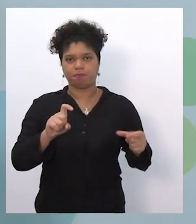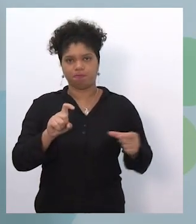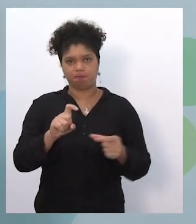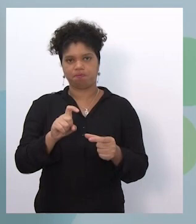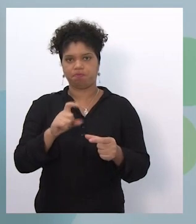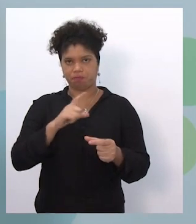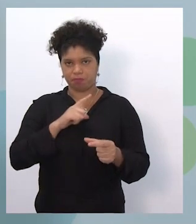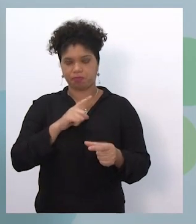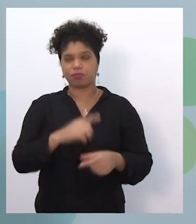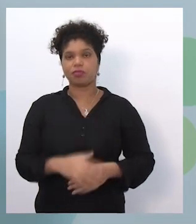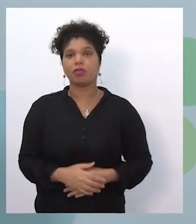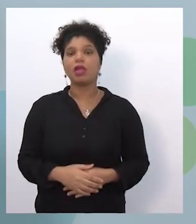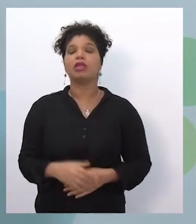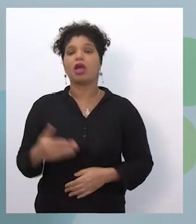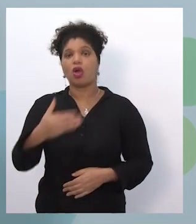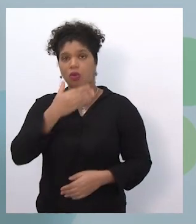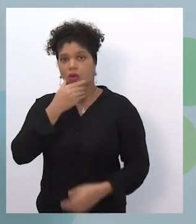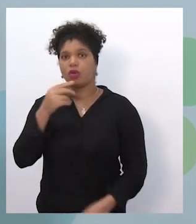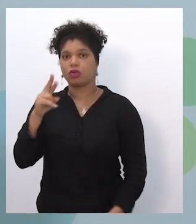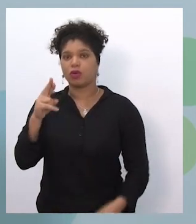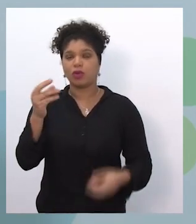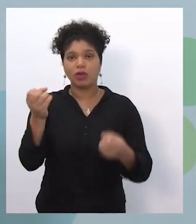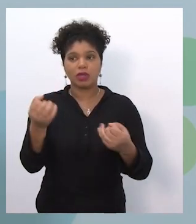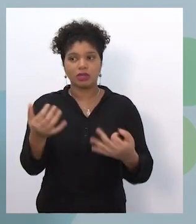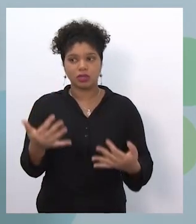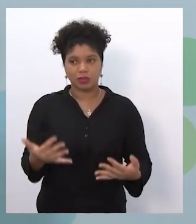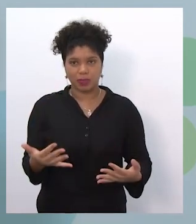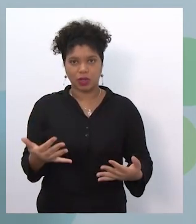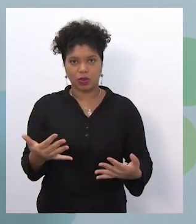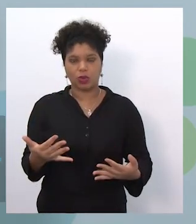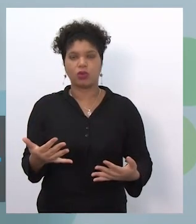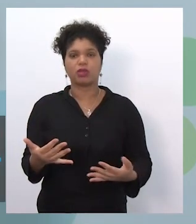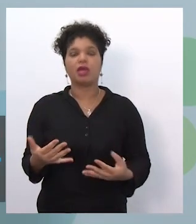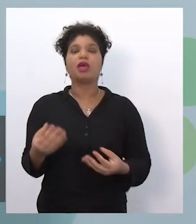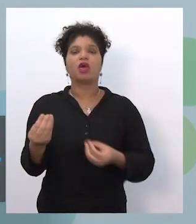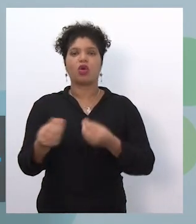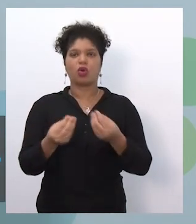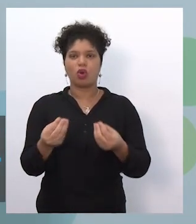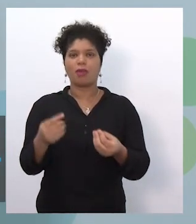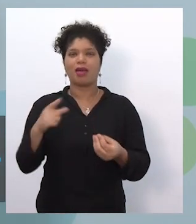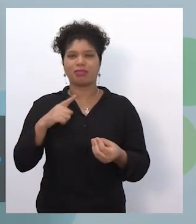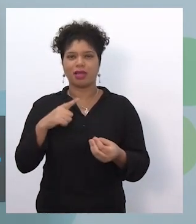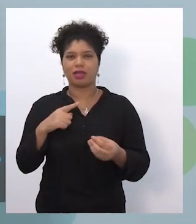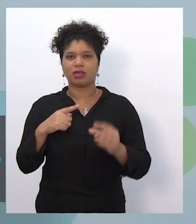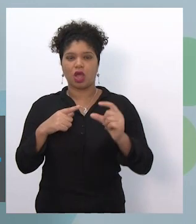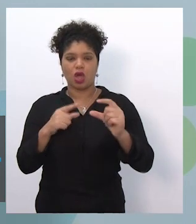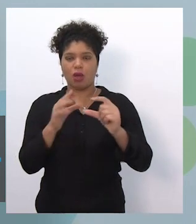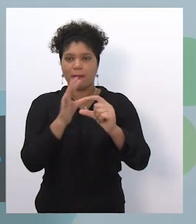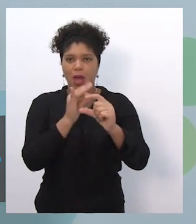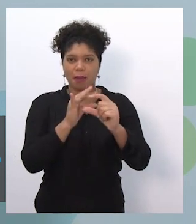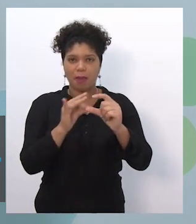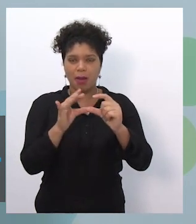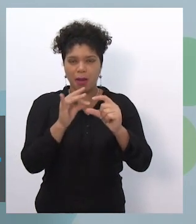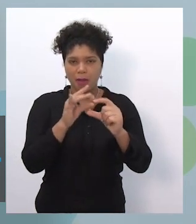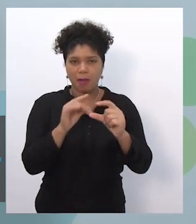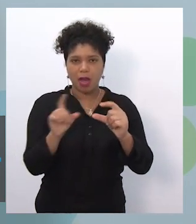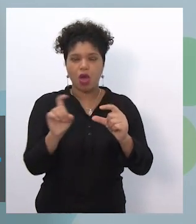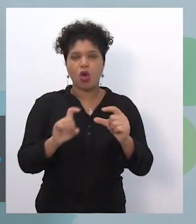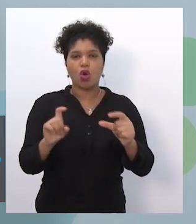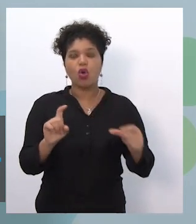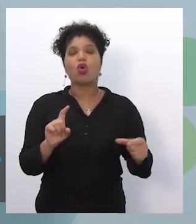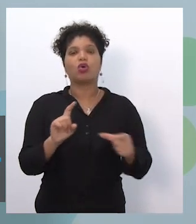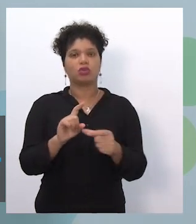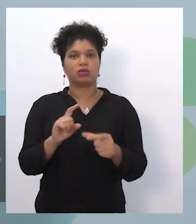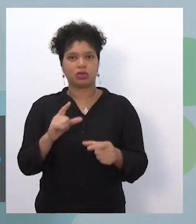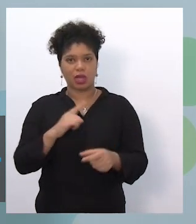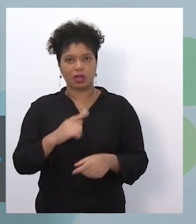né? A importância do nanômetro, dos núcleos, né? Então, além da frequência que eu falei,